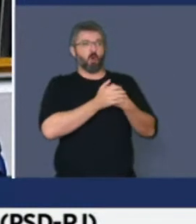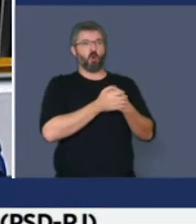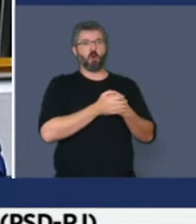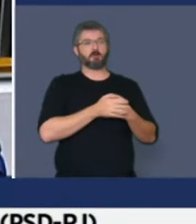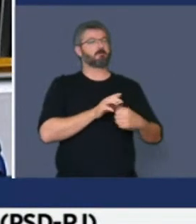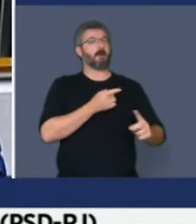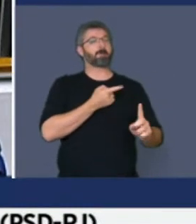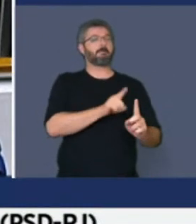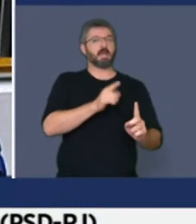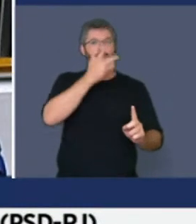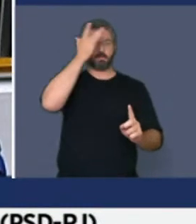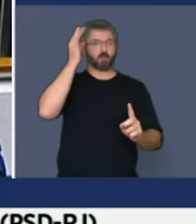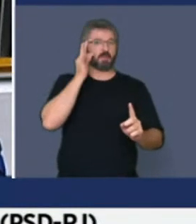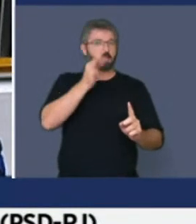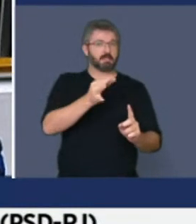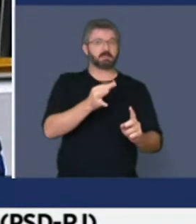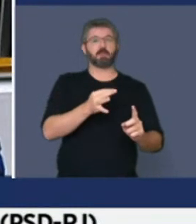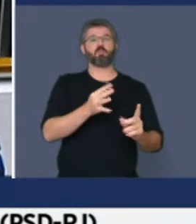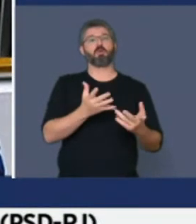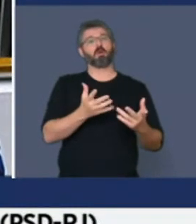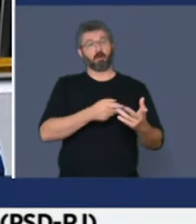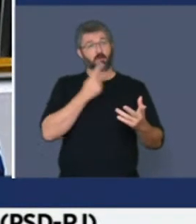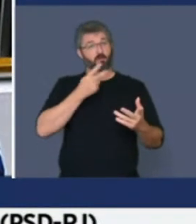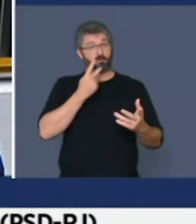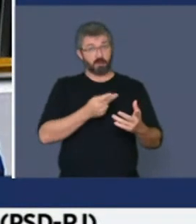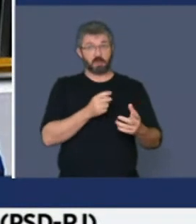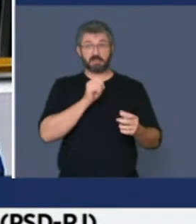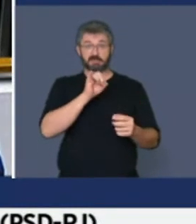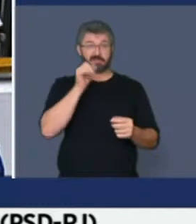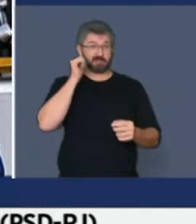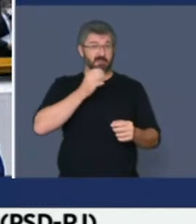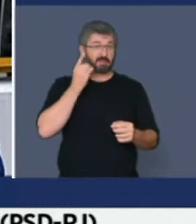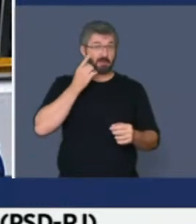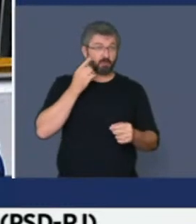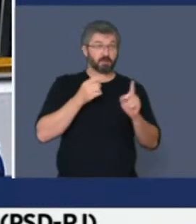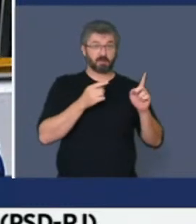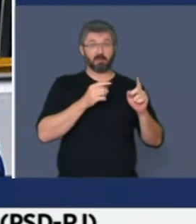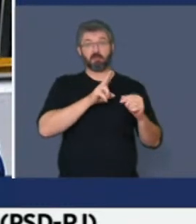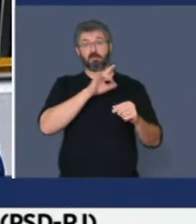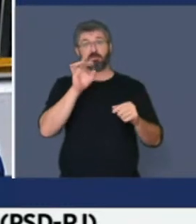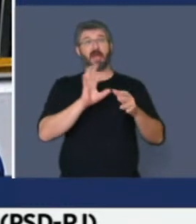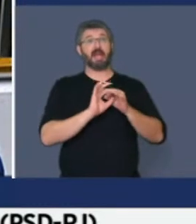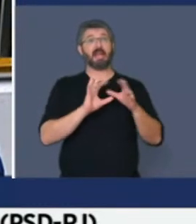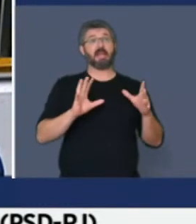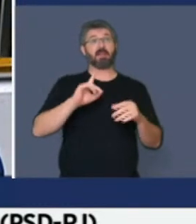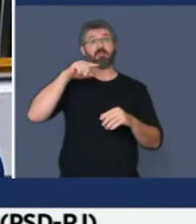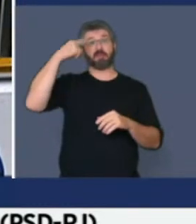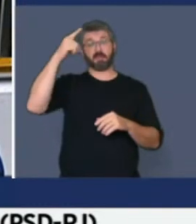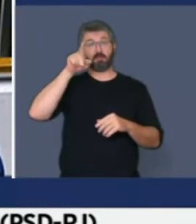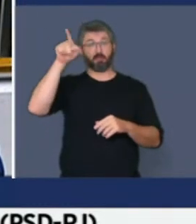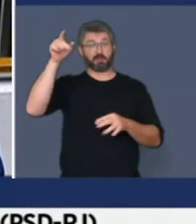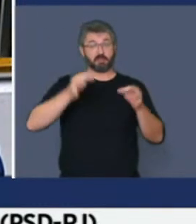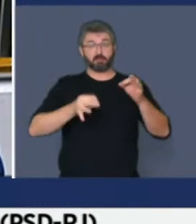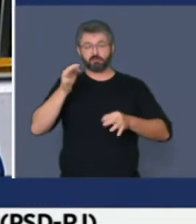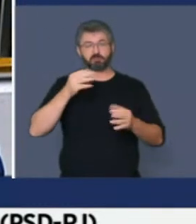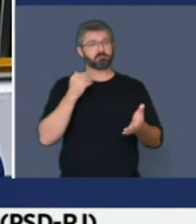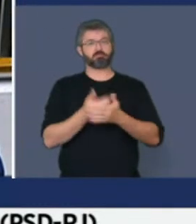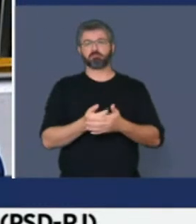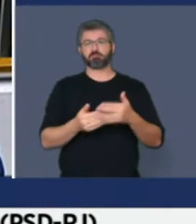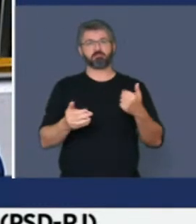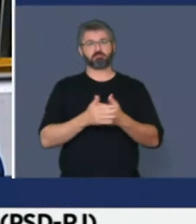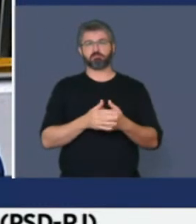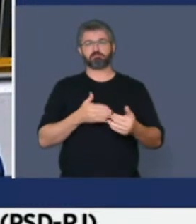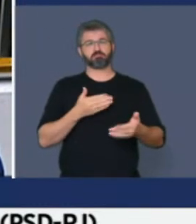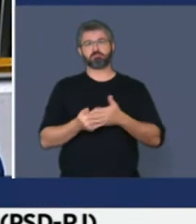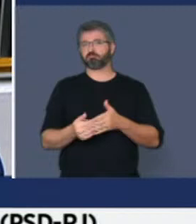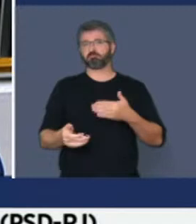testemunhas e deixou claro que, ainda que a deputada Flor de Lis venha a ser inocentada no âmbito da justiça penal, da justiça